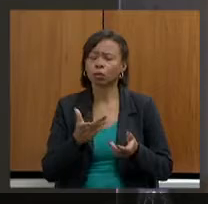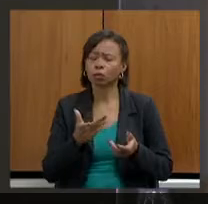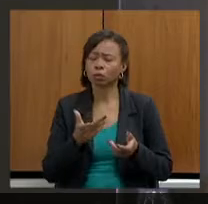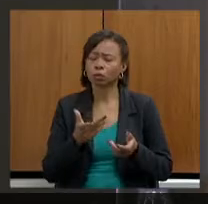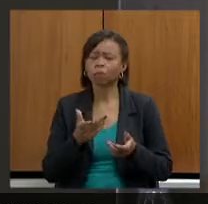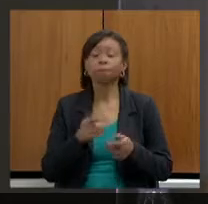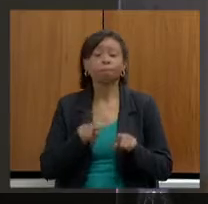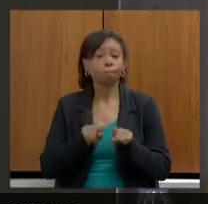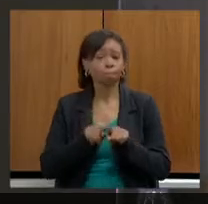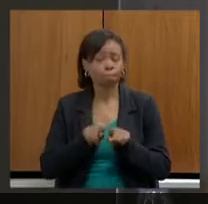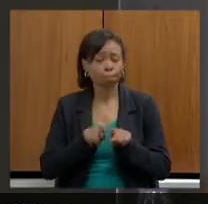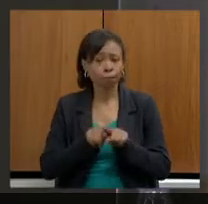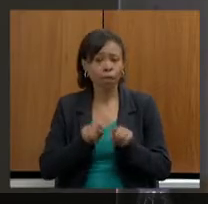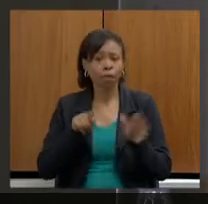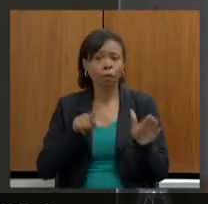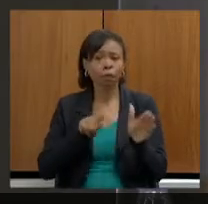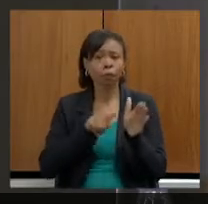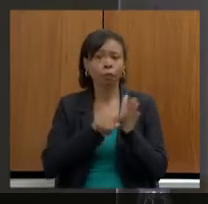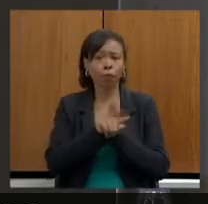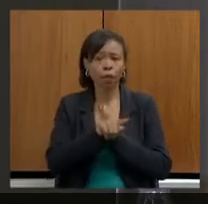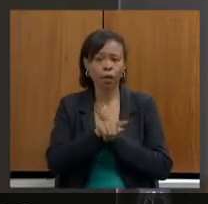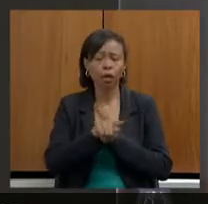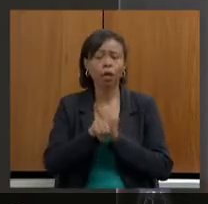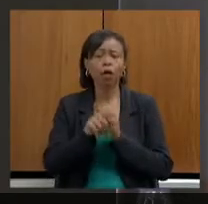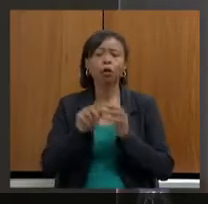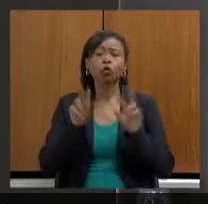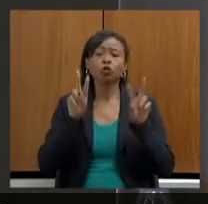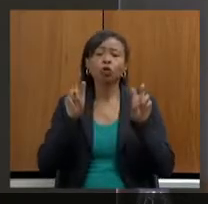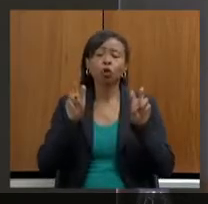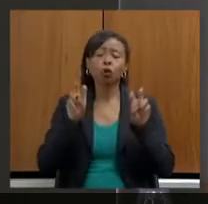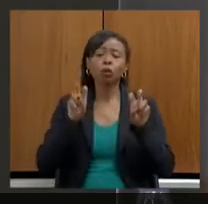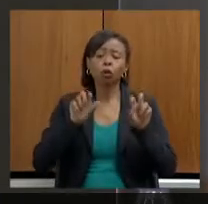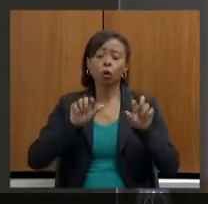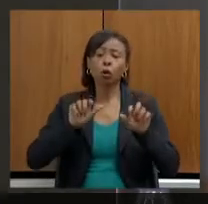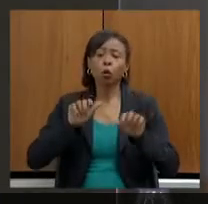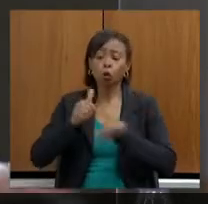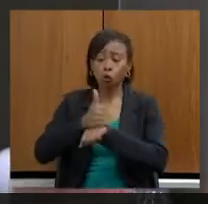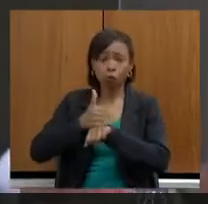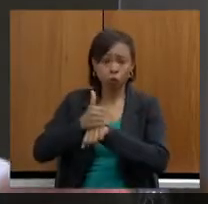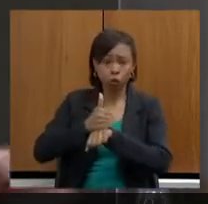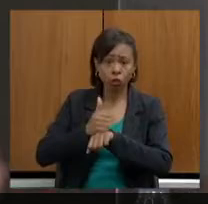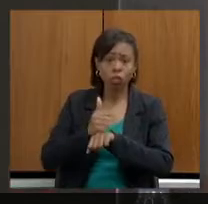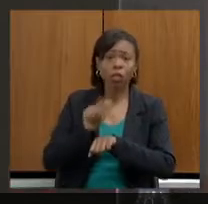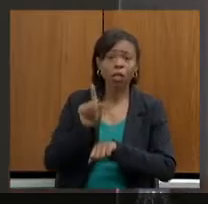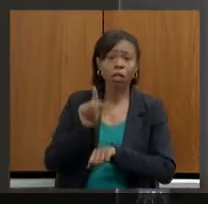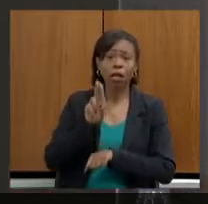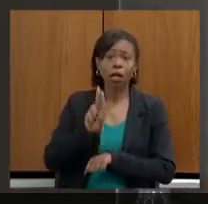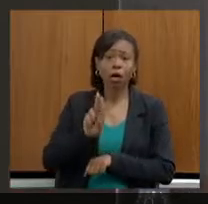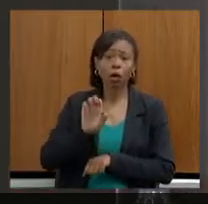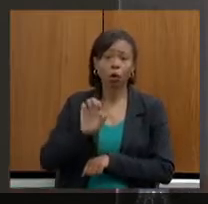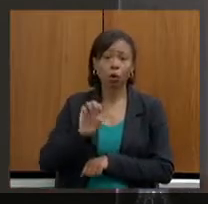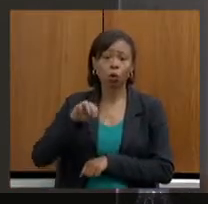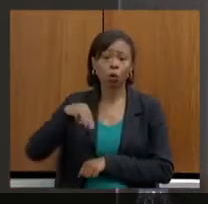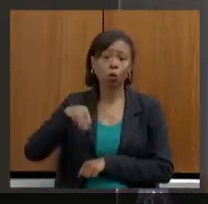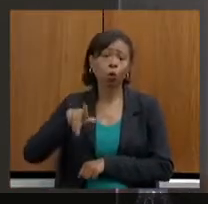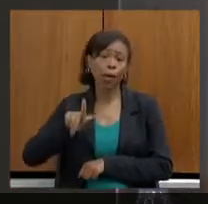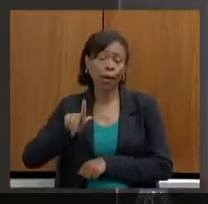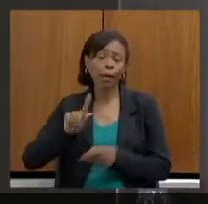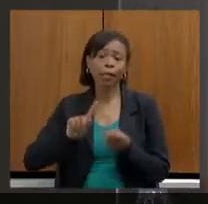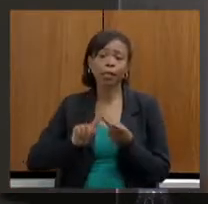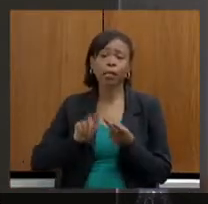também secretária sobre os trabalhadores da UEMG da unimontes Leninha Deputado da Leninha